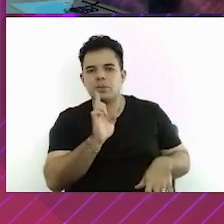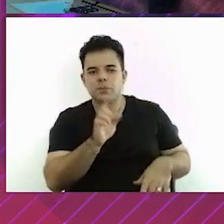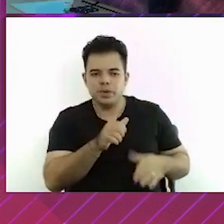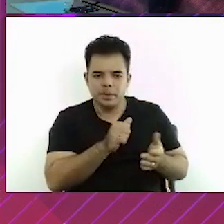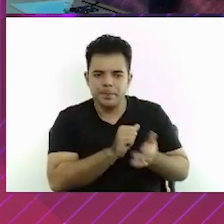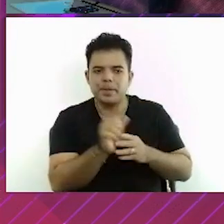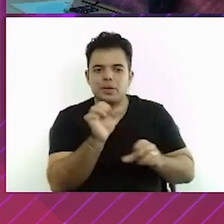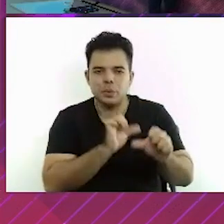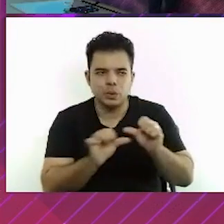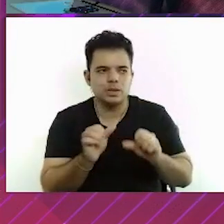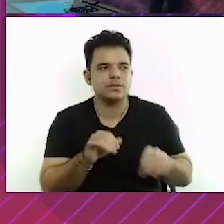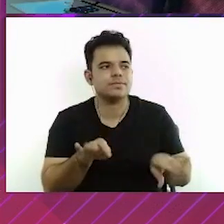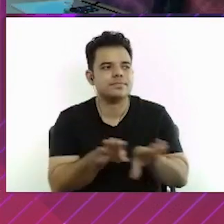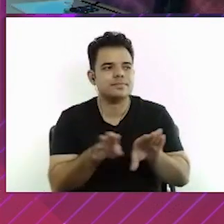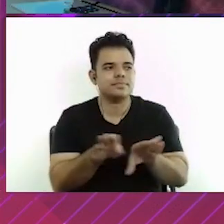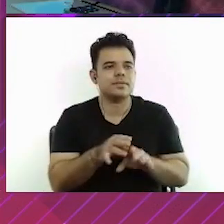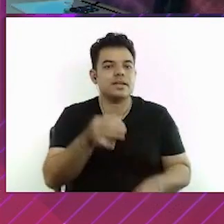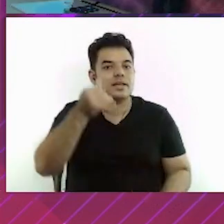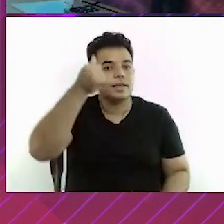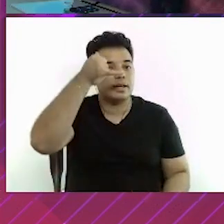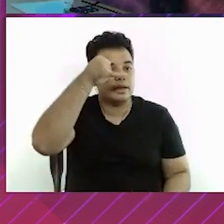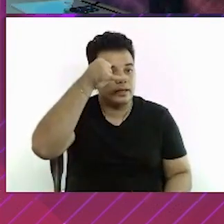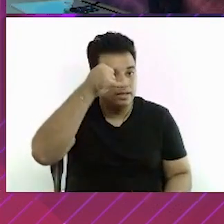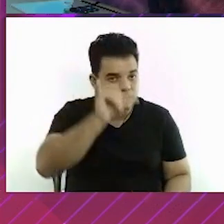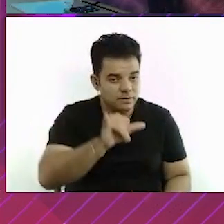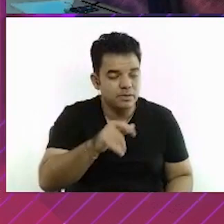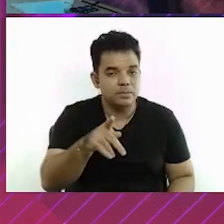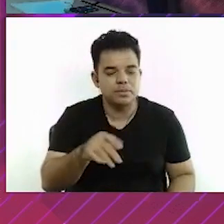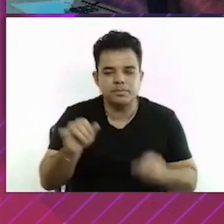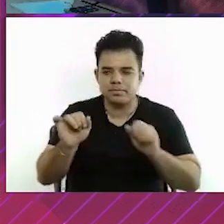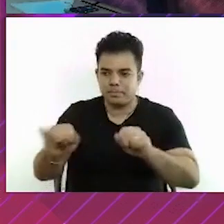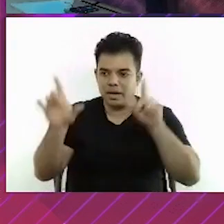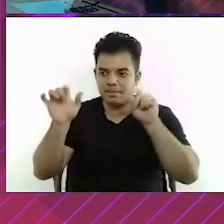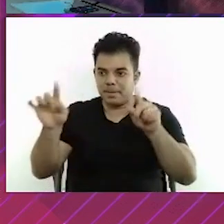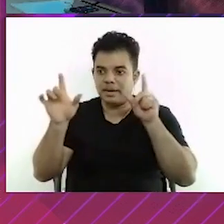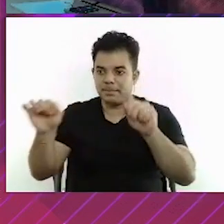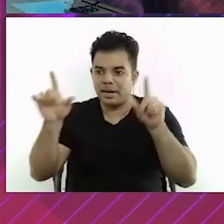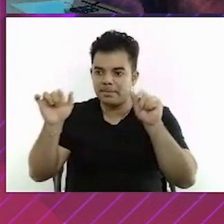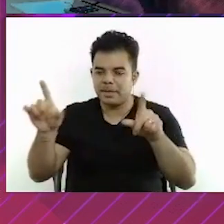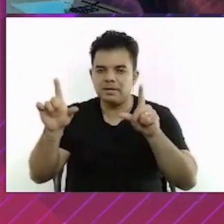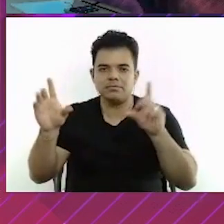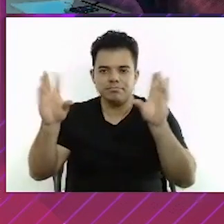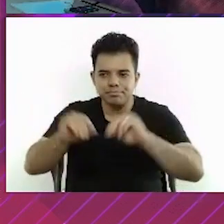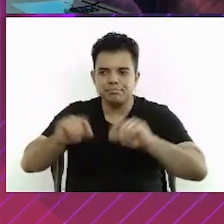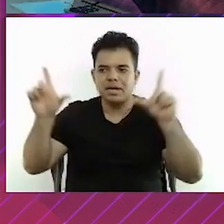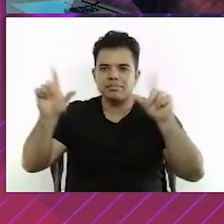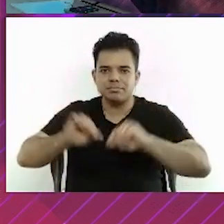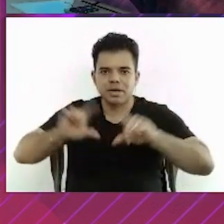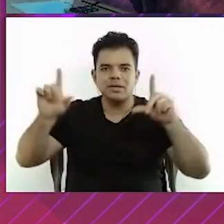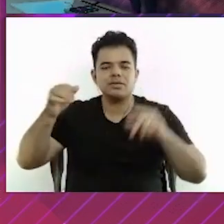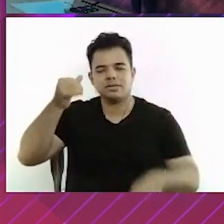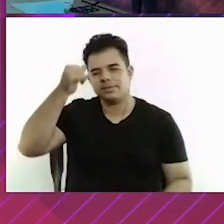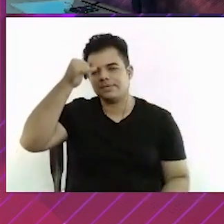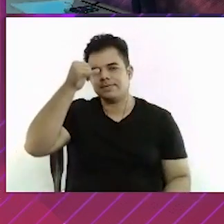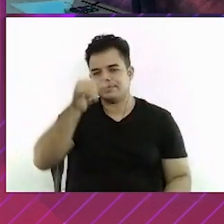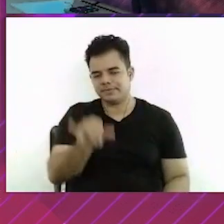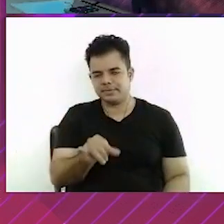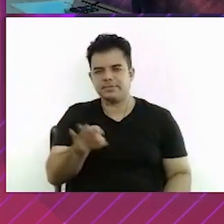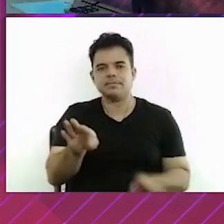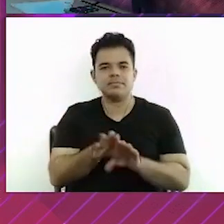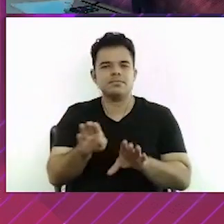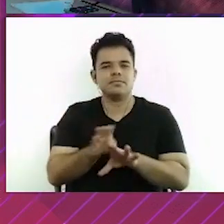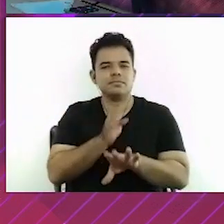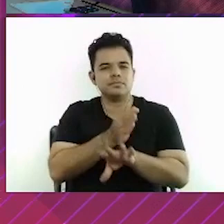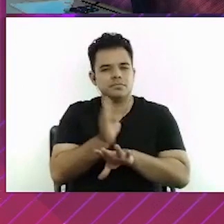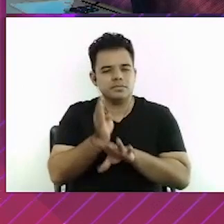Evite abrir e fechar conexões muito frequentemente. Conexões, e no maioria dos casos, canais, eles são